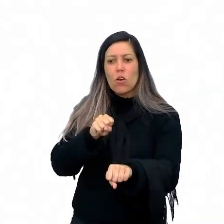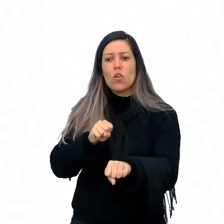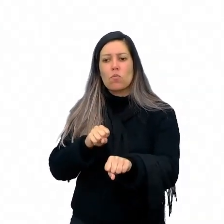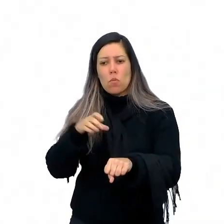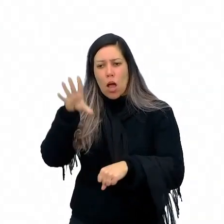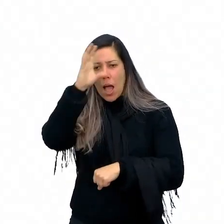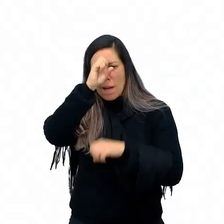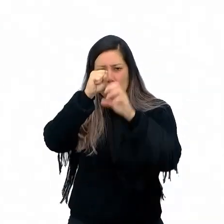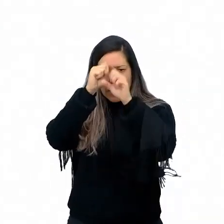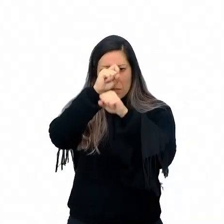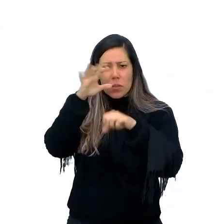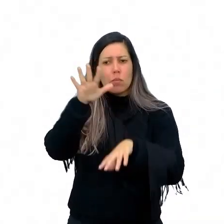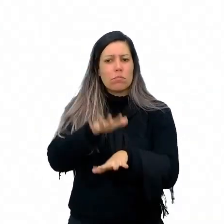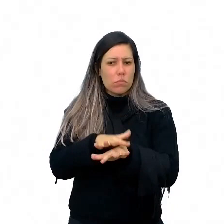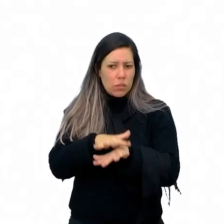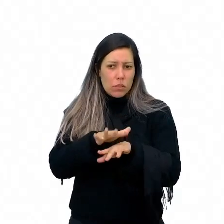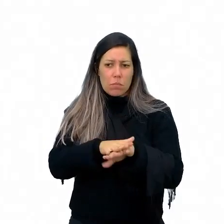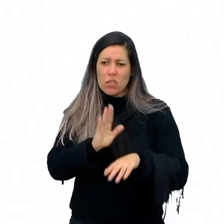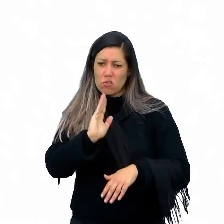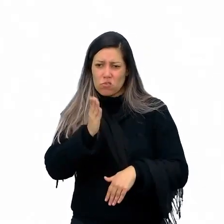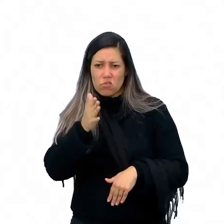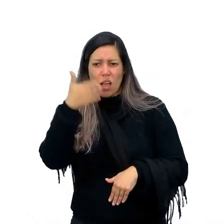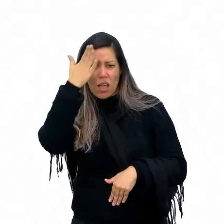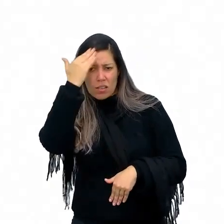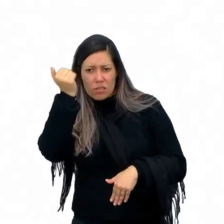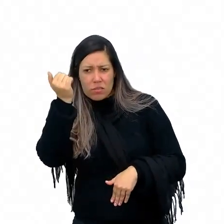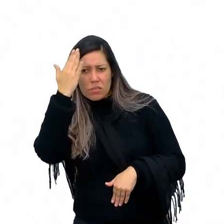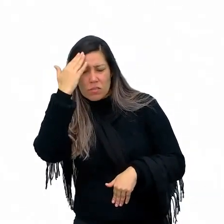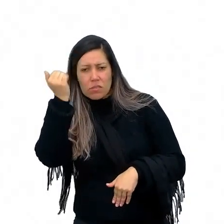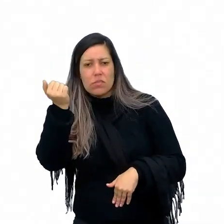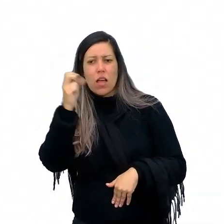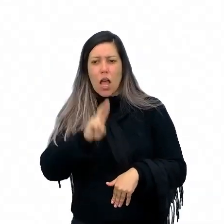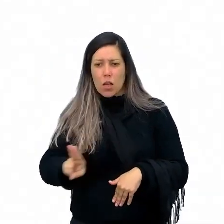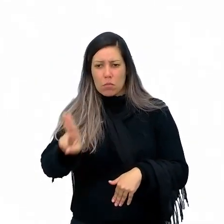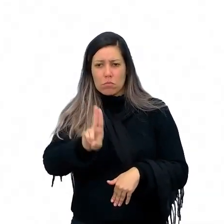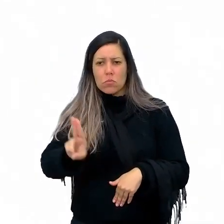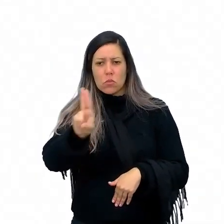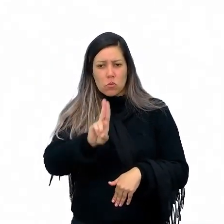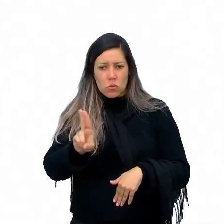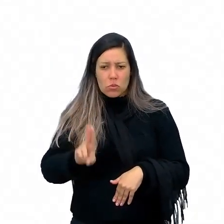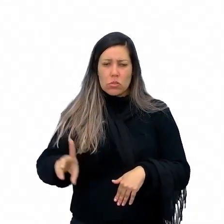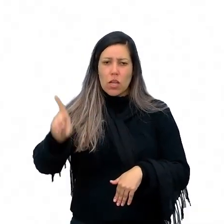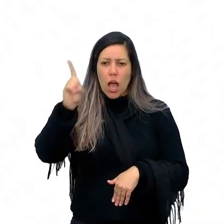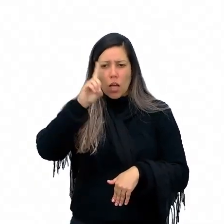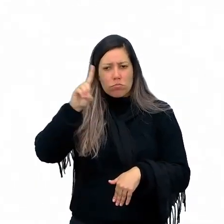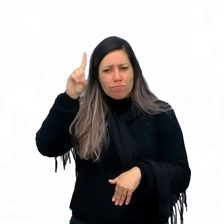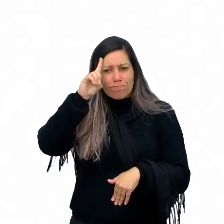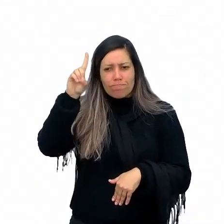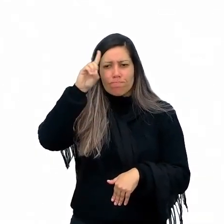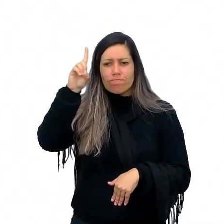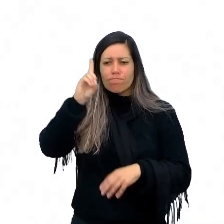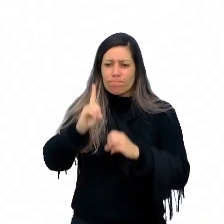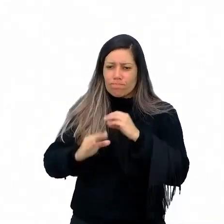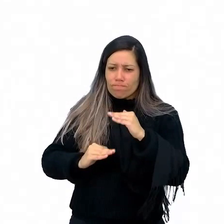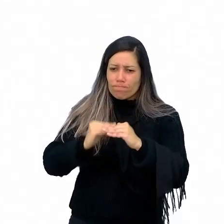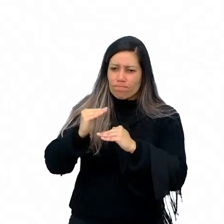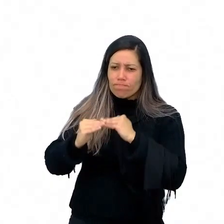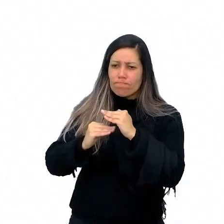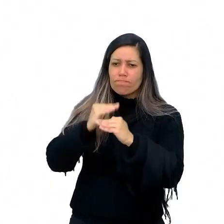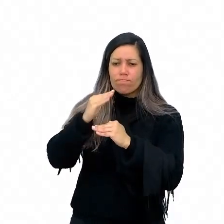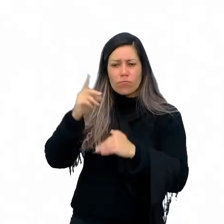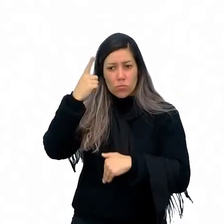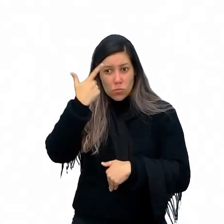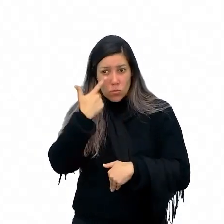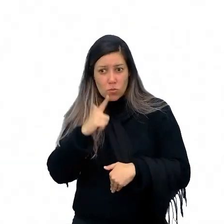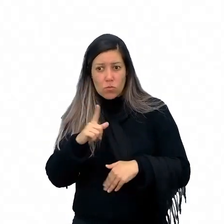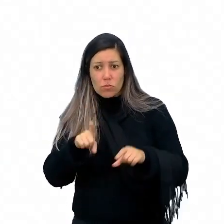dentro da área de matemática, é capaz de ter, é capaz de utilizar no seu dia a dia, né? Ele consegue, inclusive, com